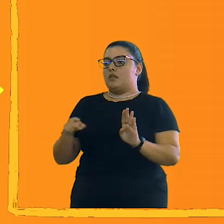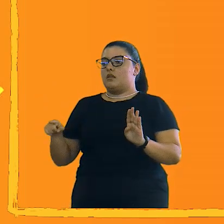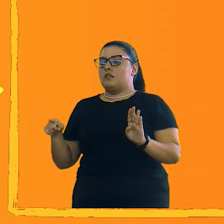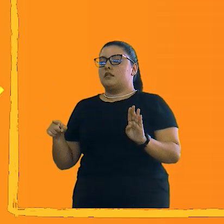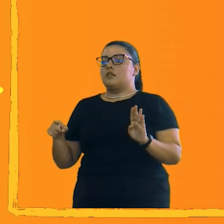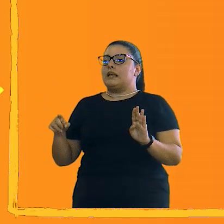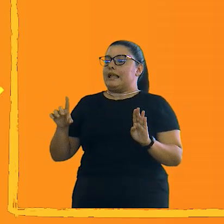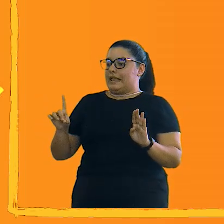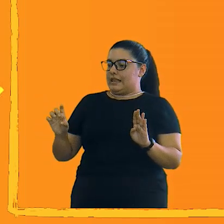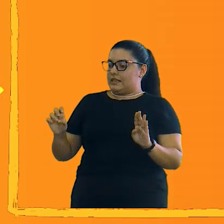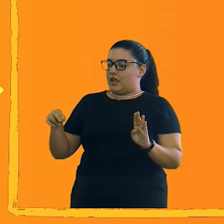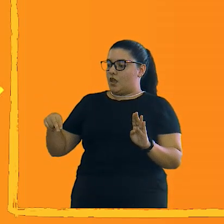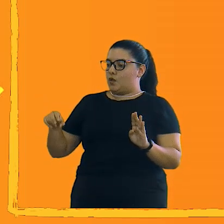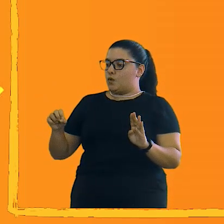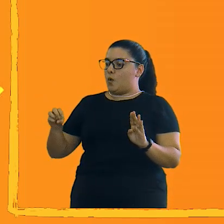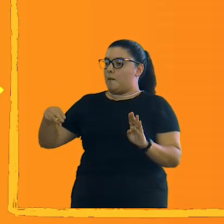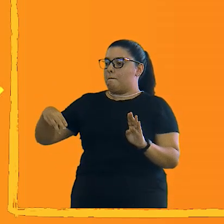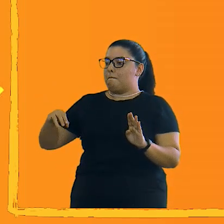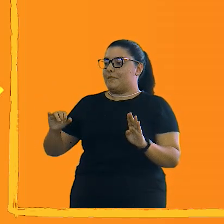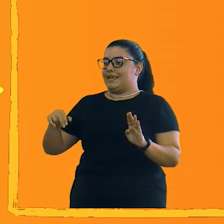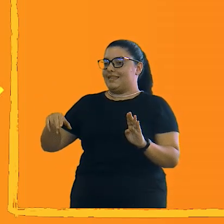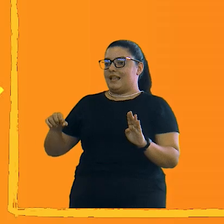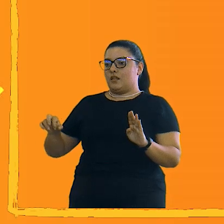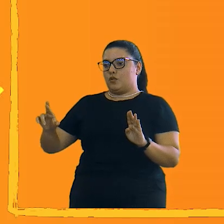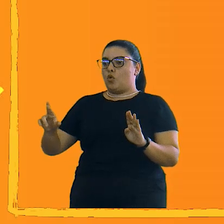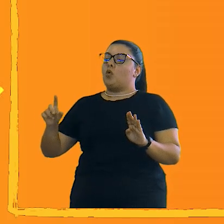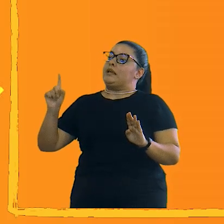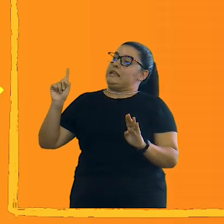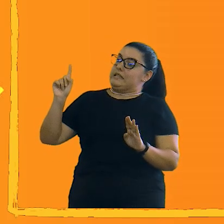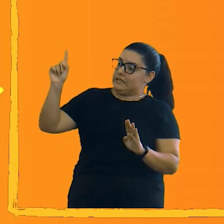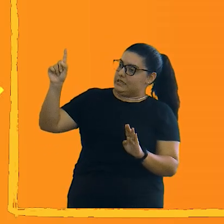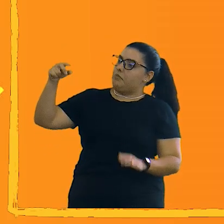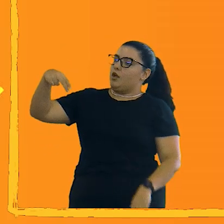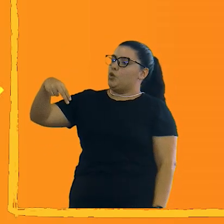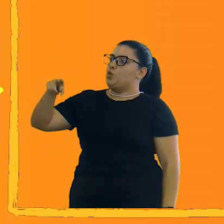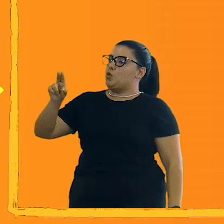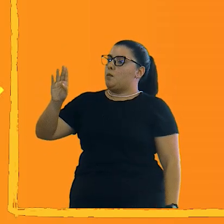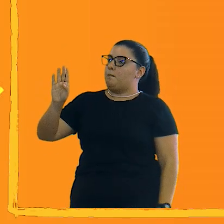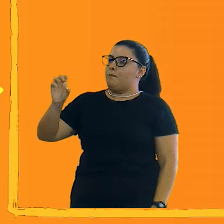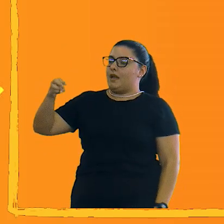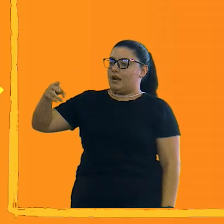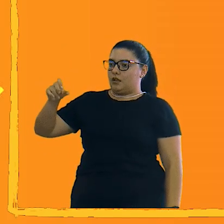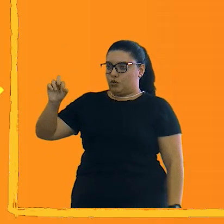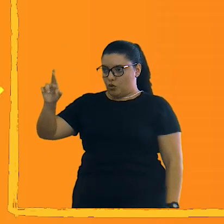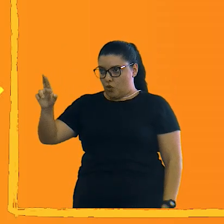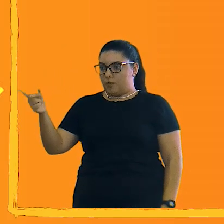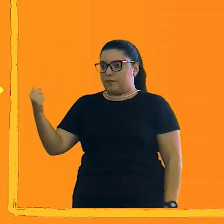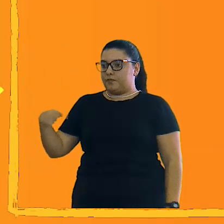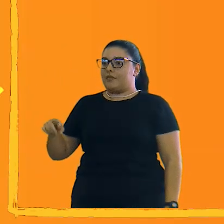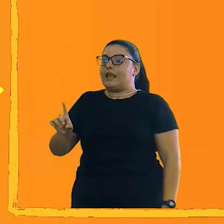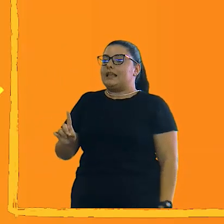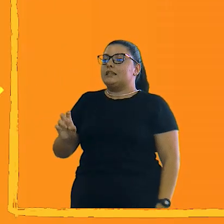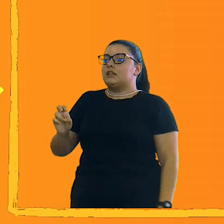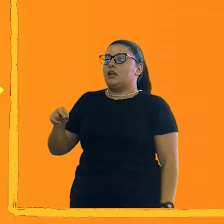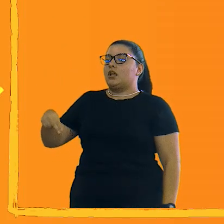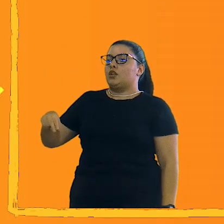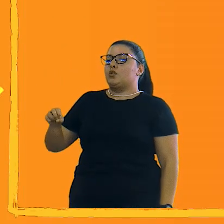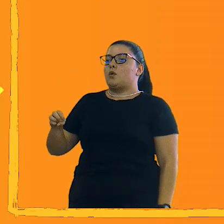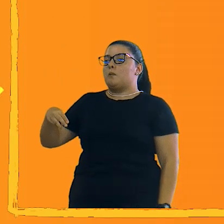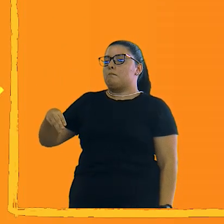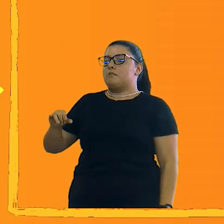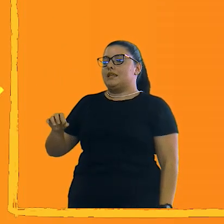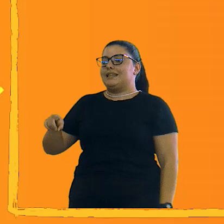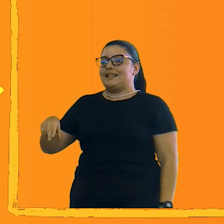nome denominador numerador e o meu denominador da Razão daí você vai ter assim